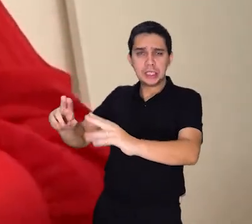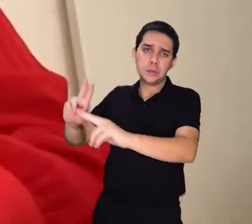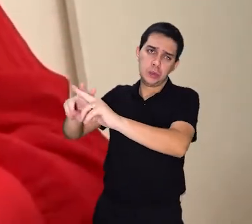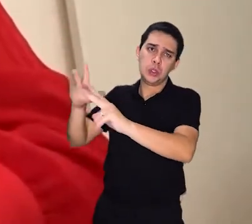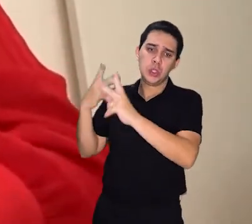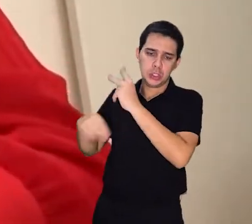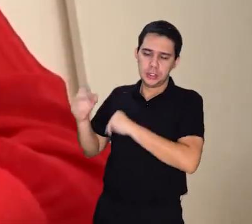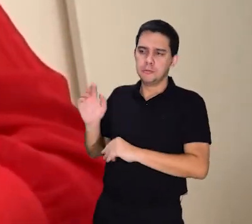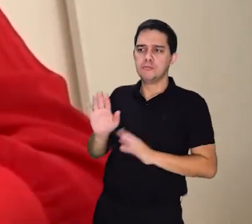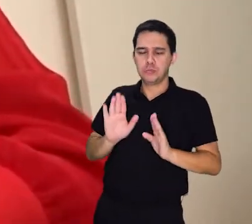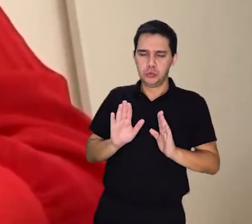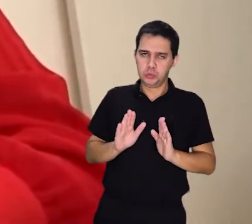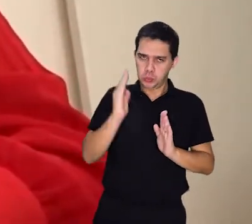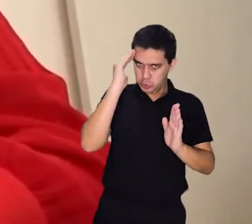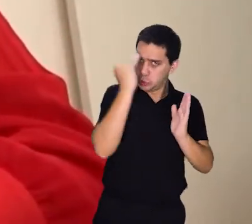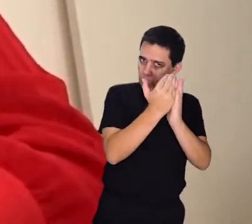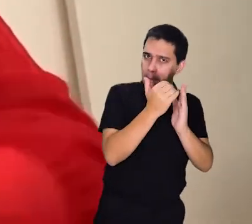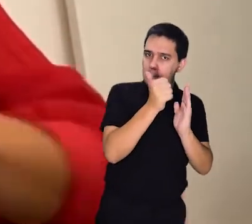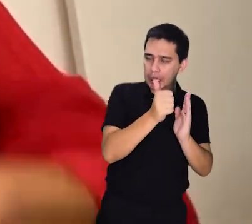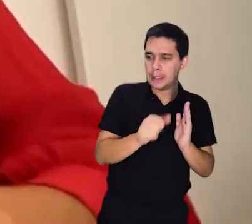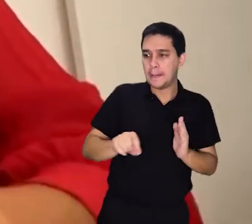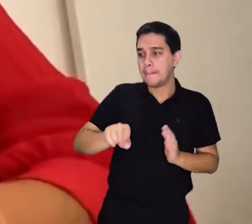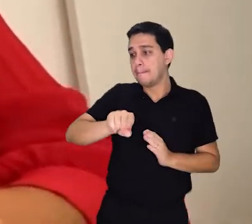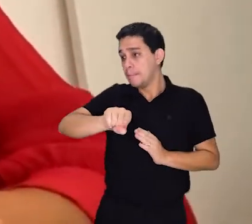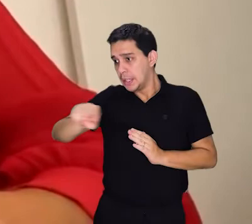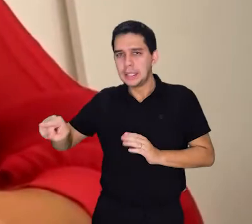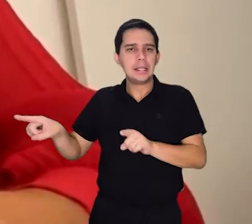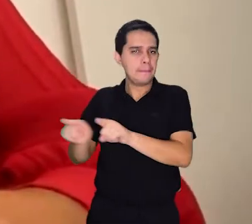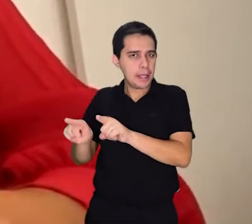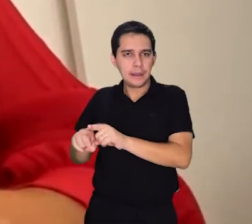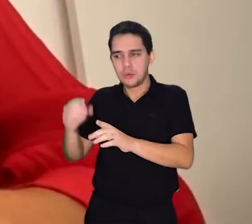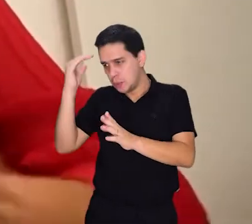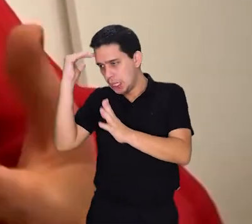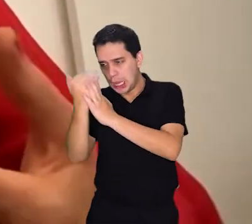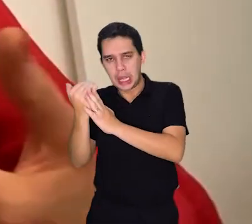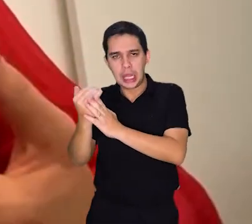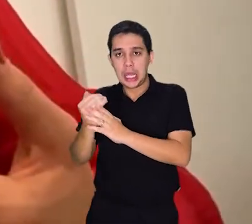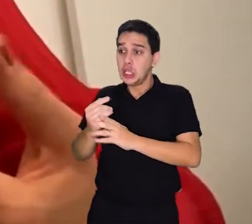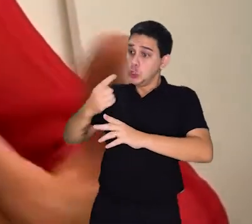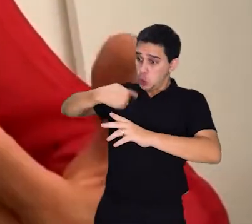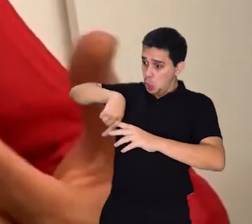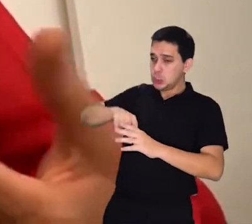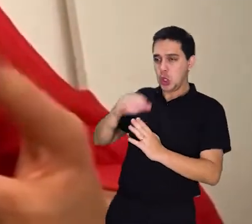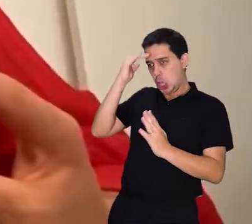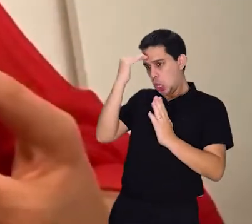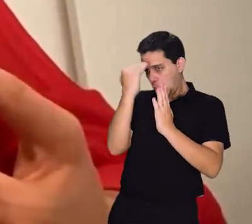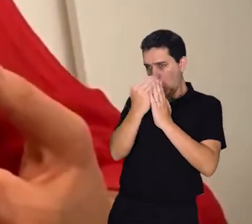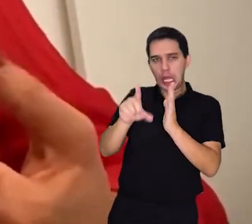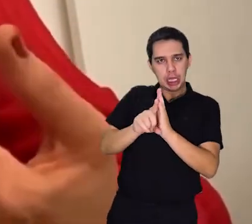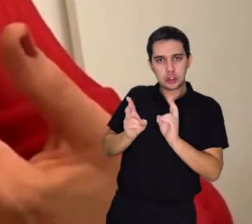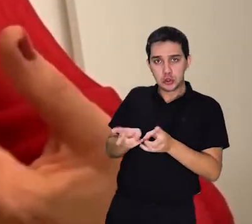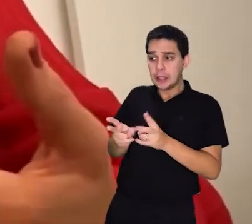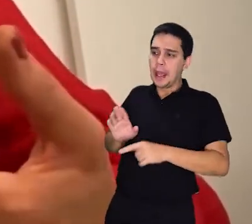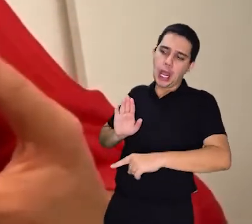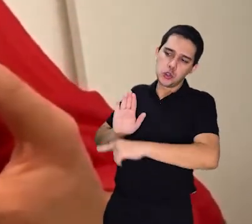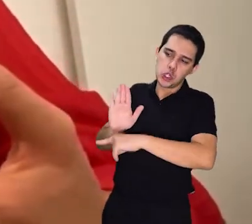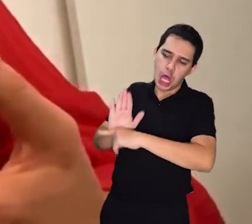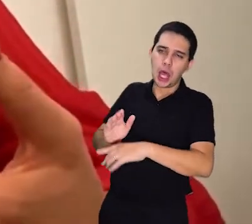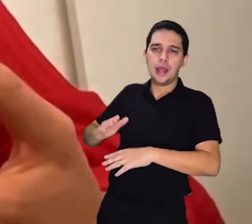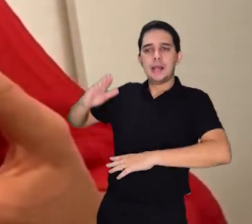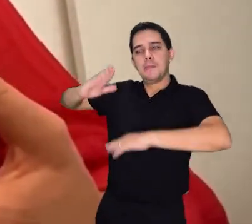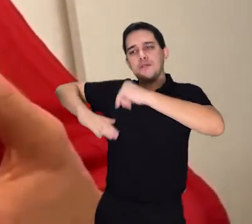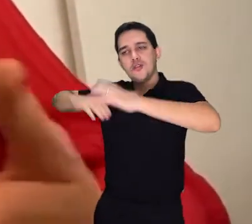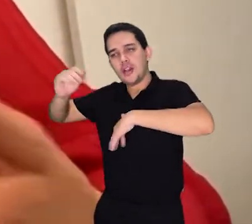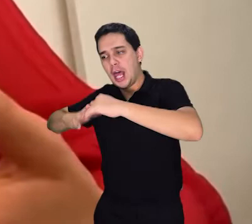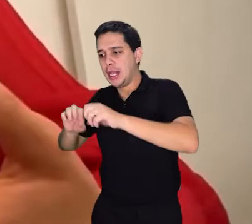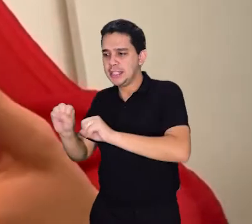tem que cumprir a lei se for violado esse direito, porque ali deve ser um ambiente em que ele deve ter segurança, ele deve ter profissionalização, ele